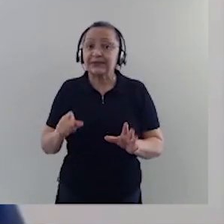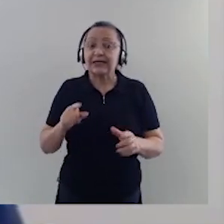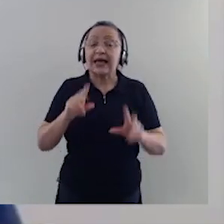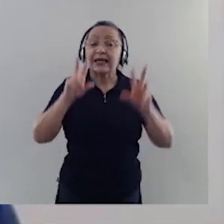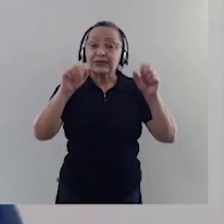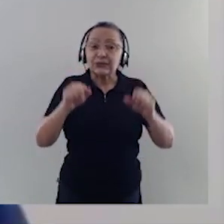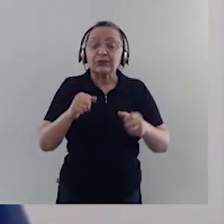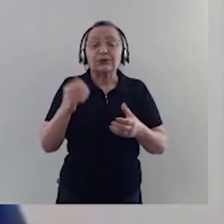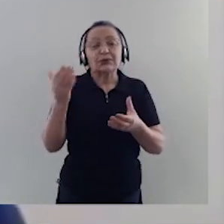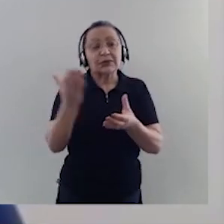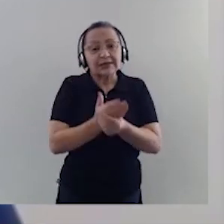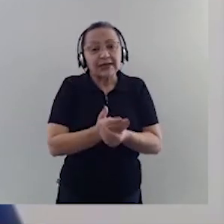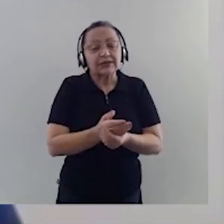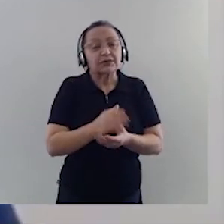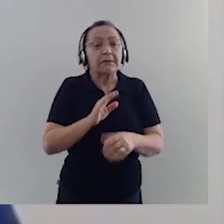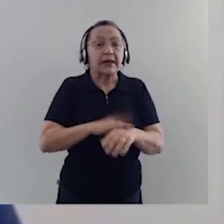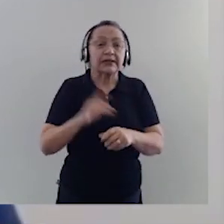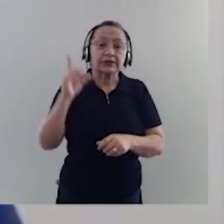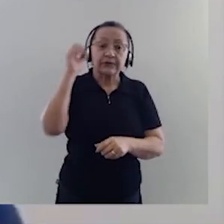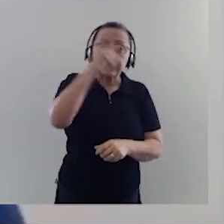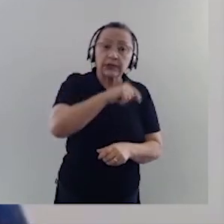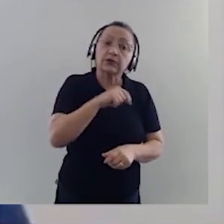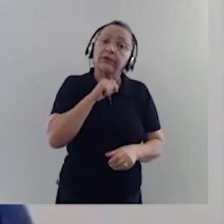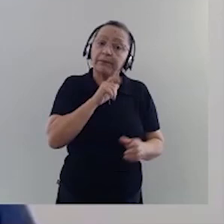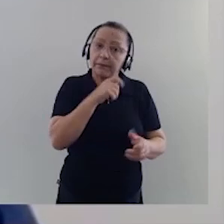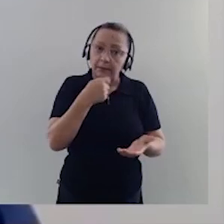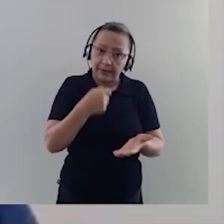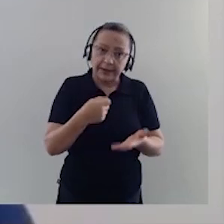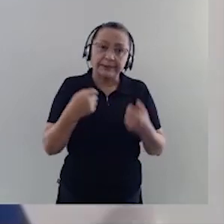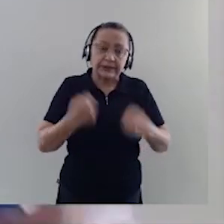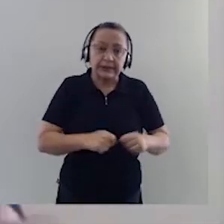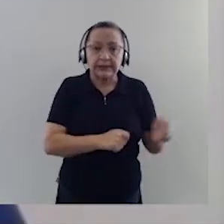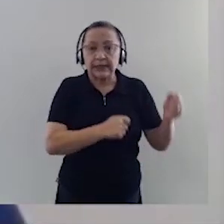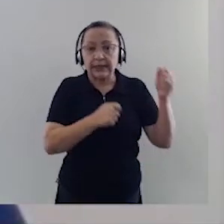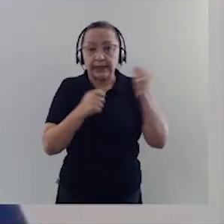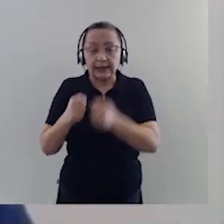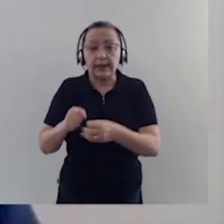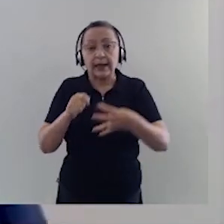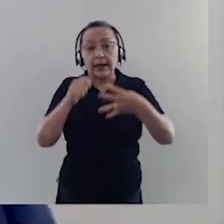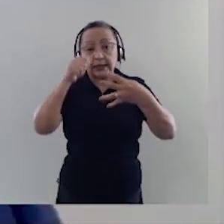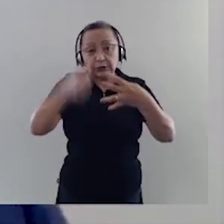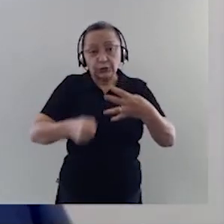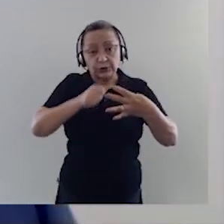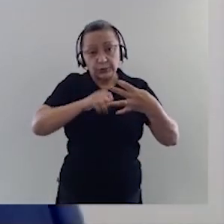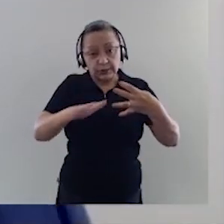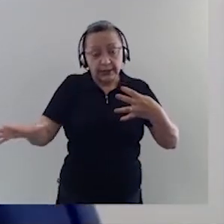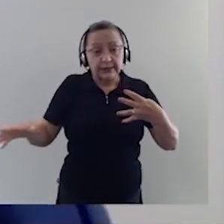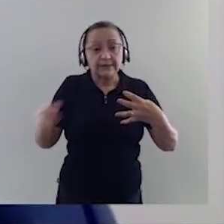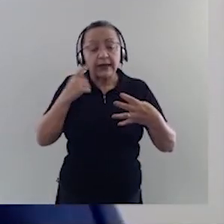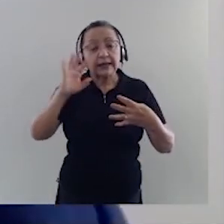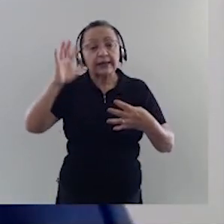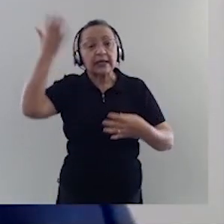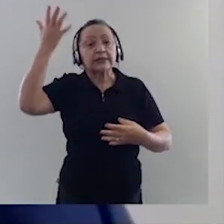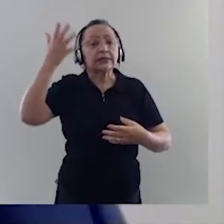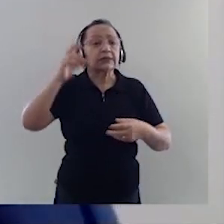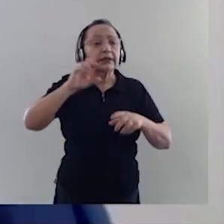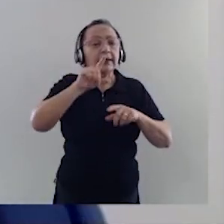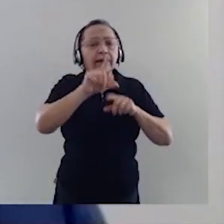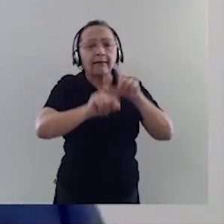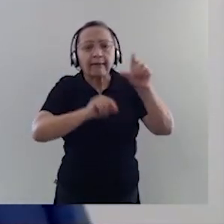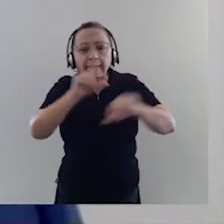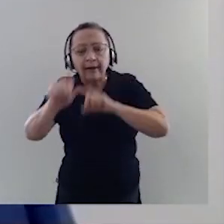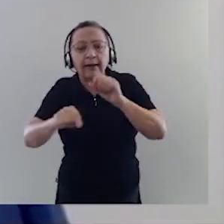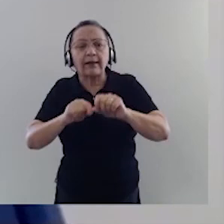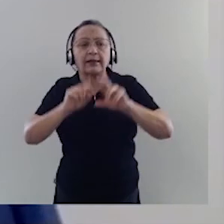vai dizer, no caso a caso, separando o joio do trigo, o que é aquele que pretende